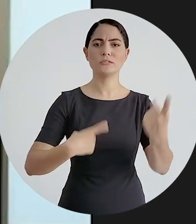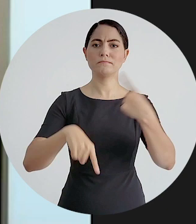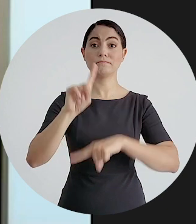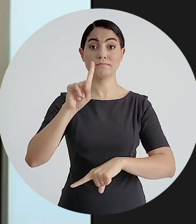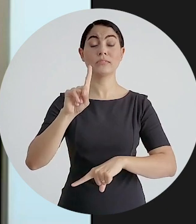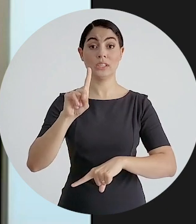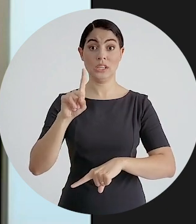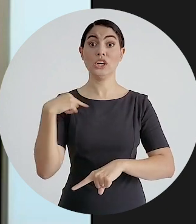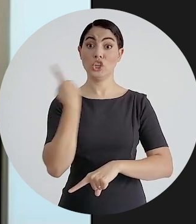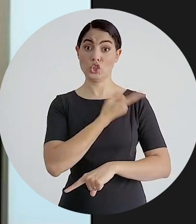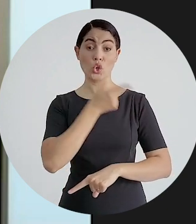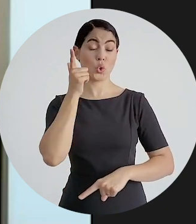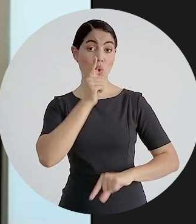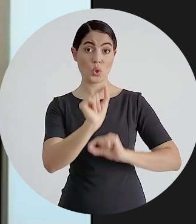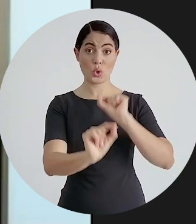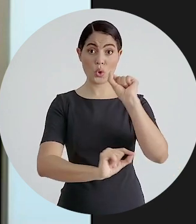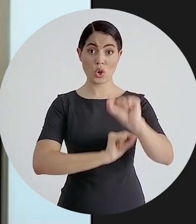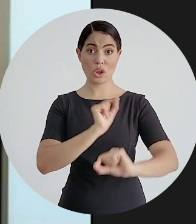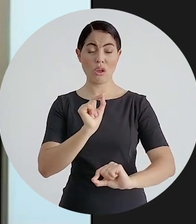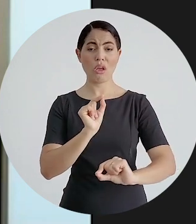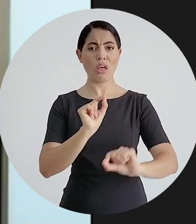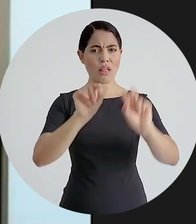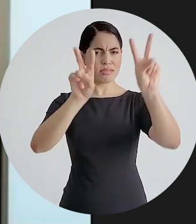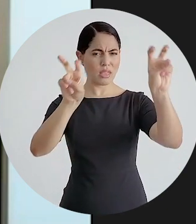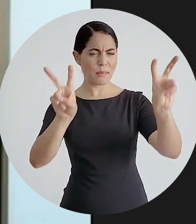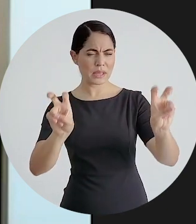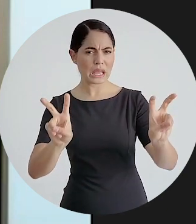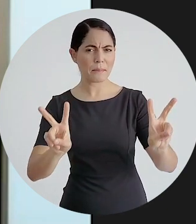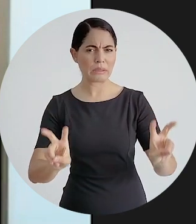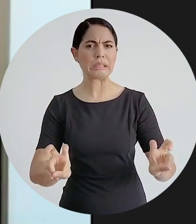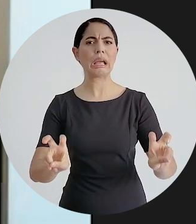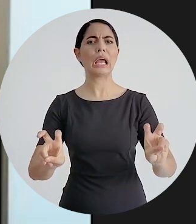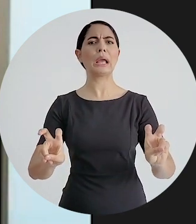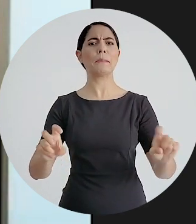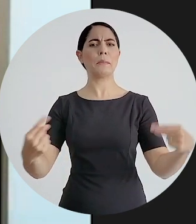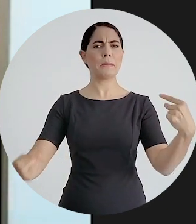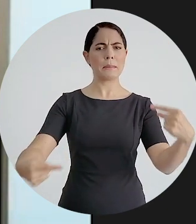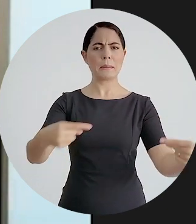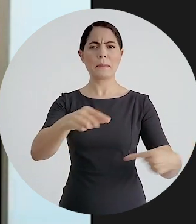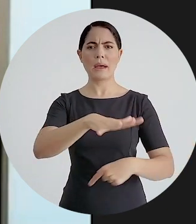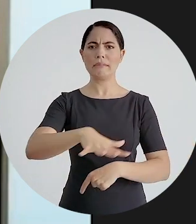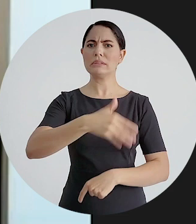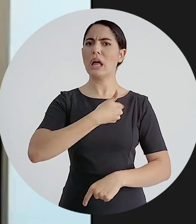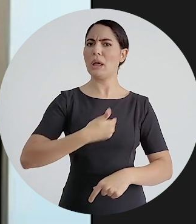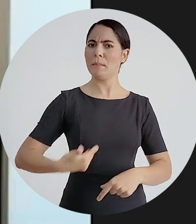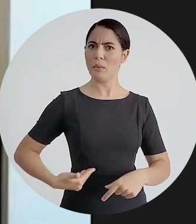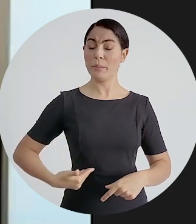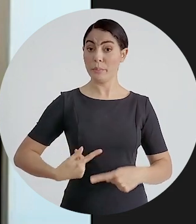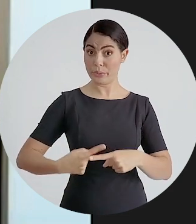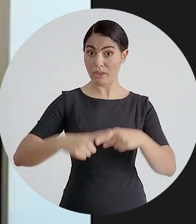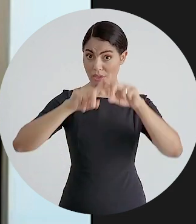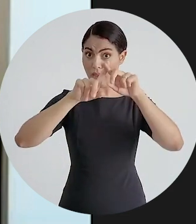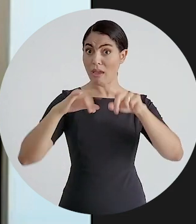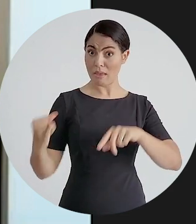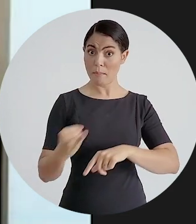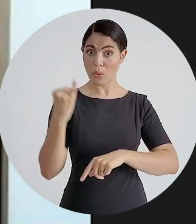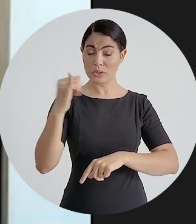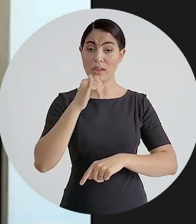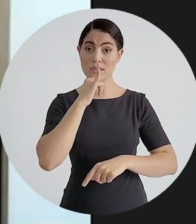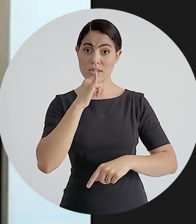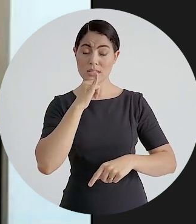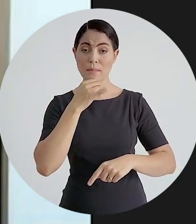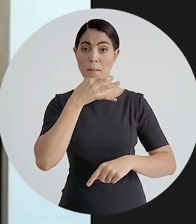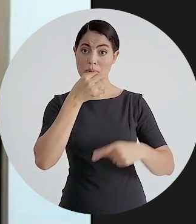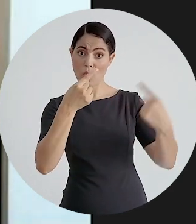últimos anos e recuperamos alguns temas no embate público que são